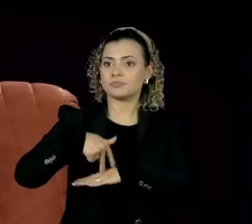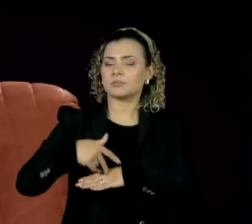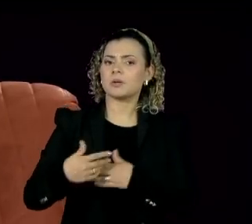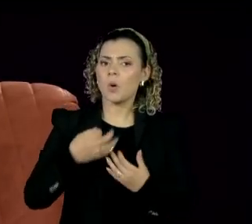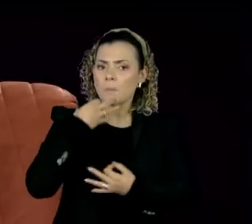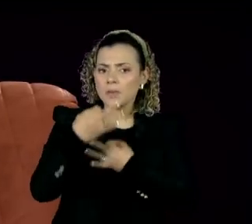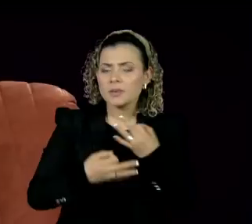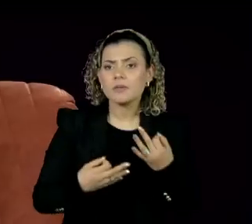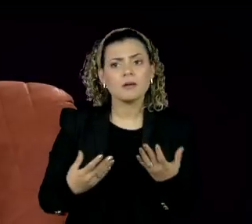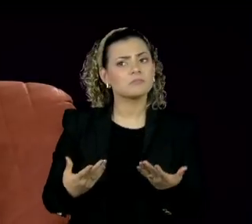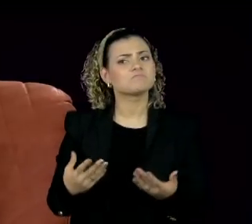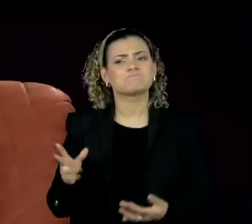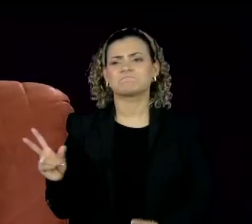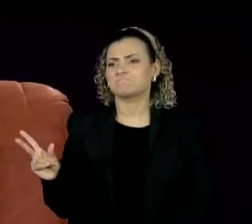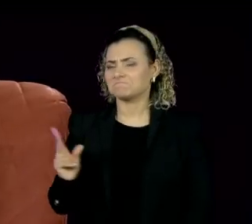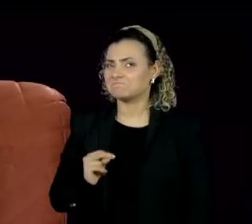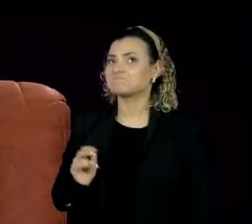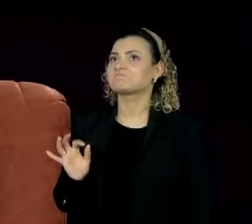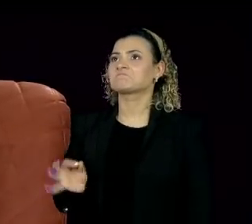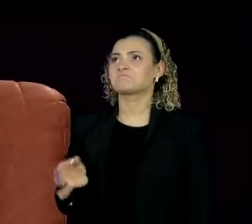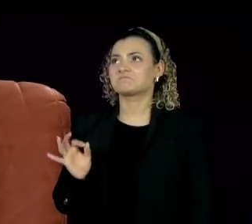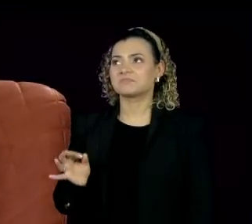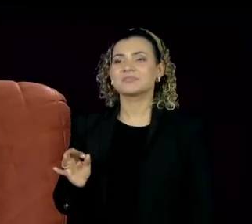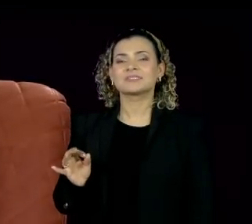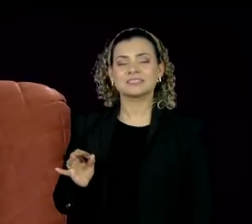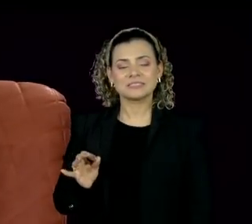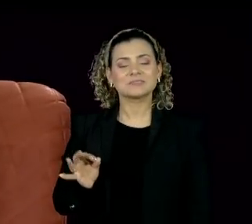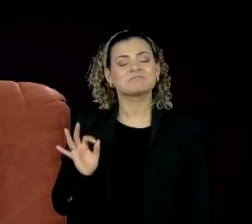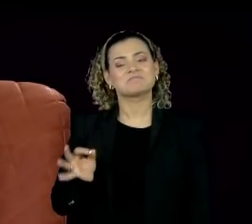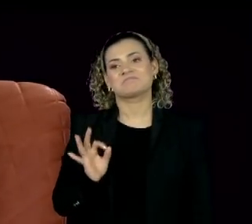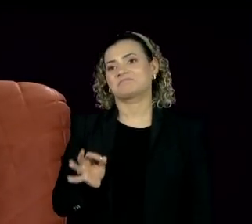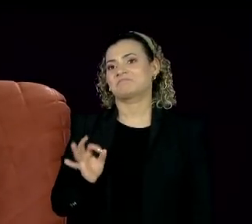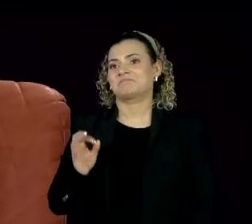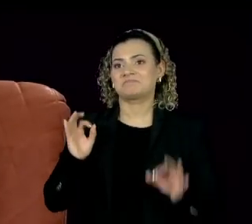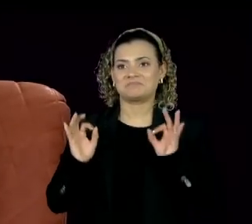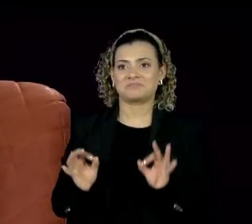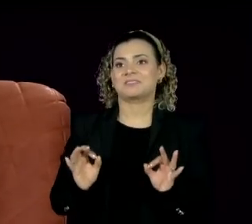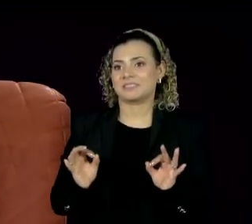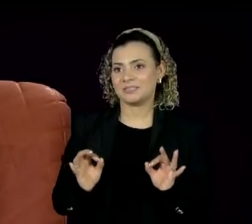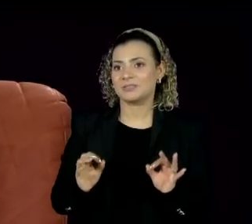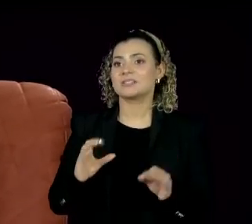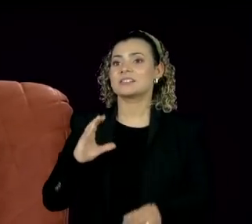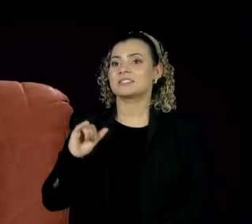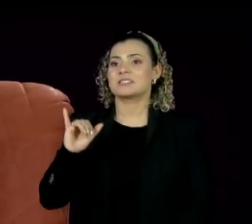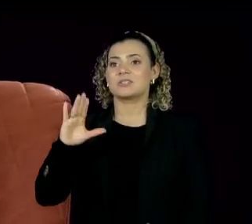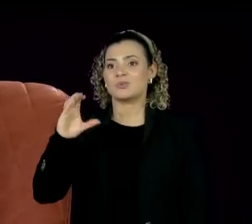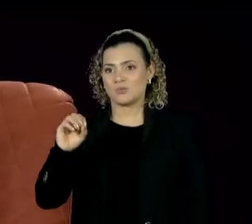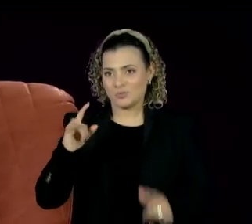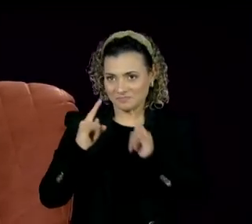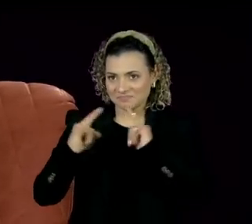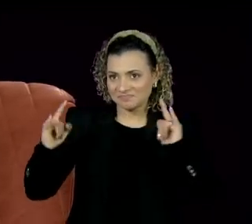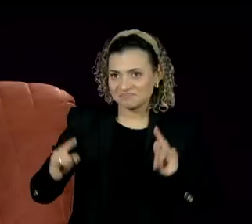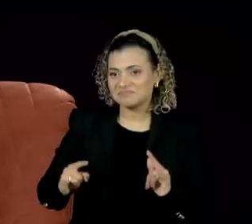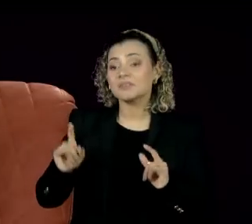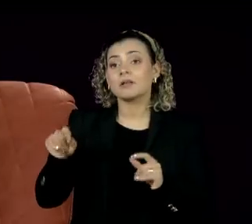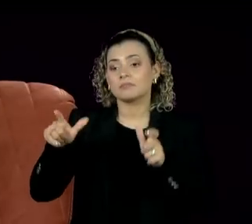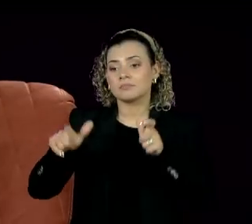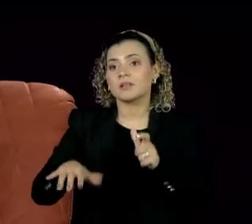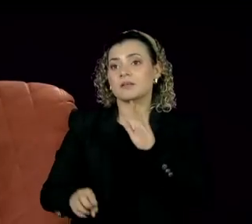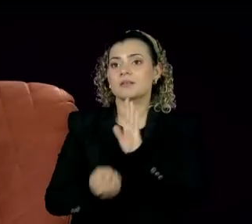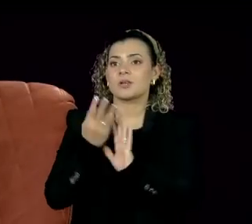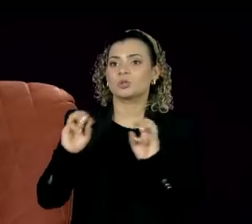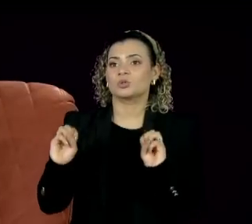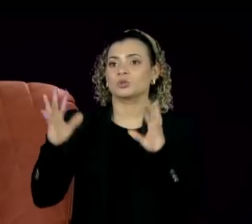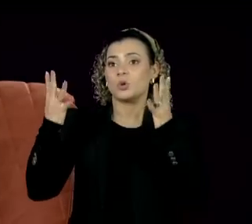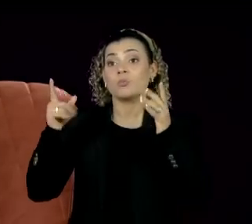mundo. Então, eu acho que foi muito, muito simbólico, sabe, o Circo Voador, que surgiu ali